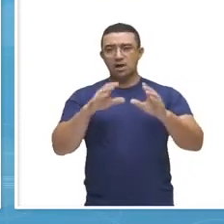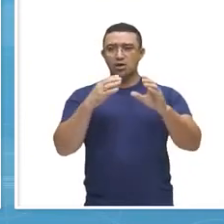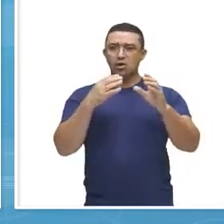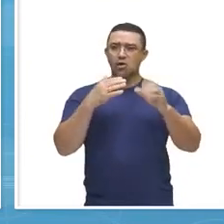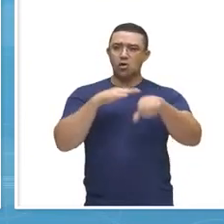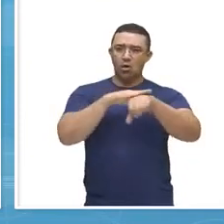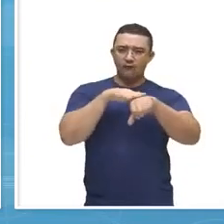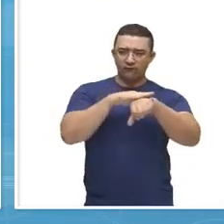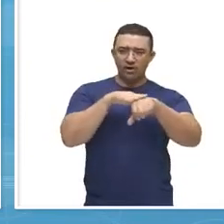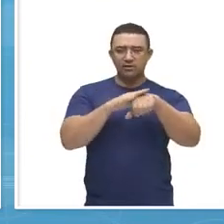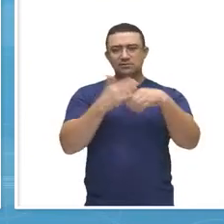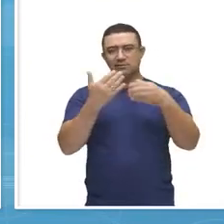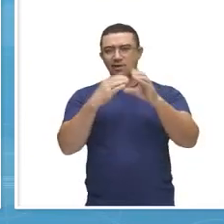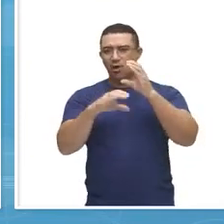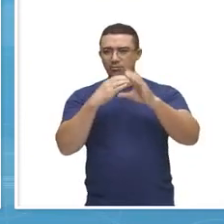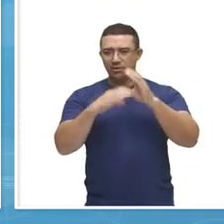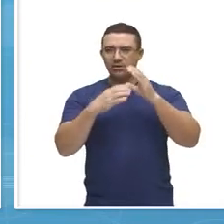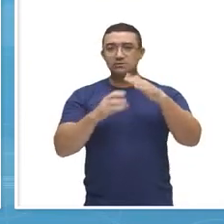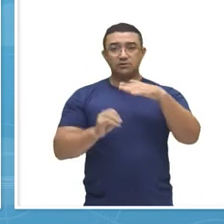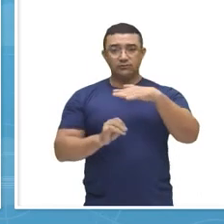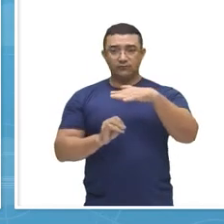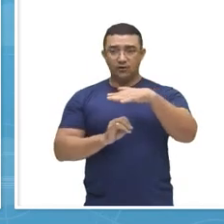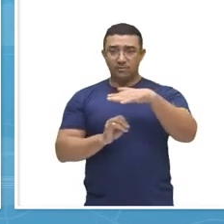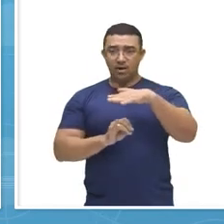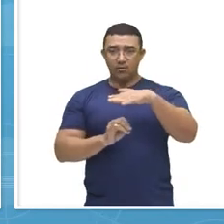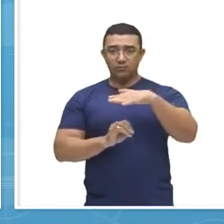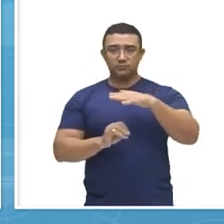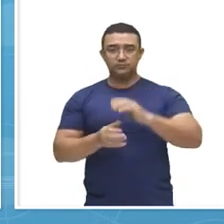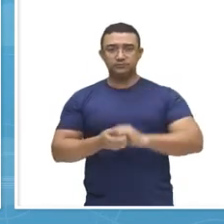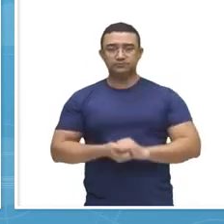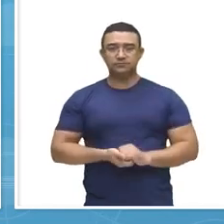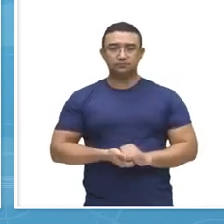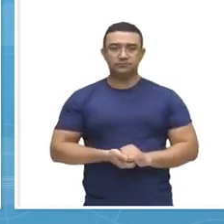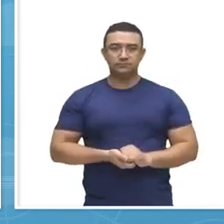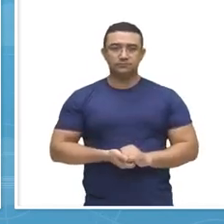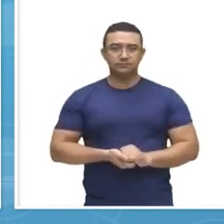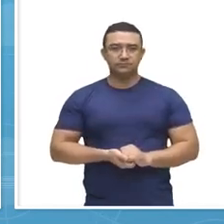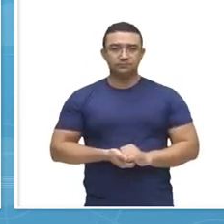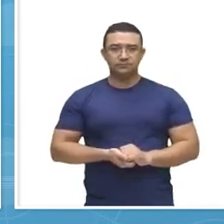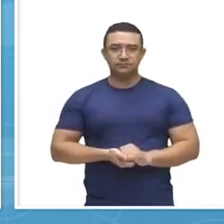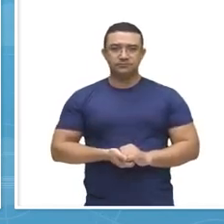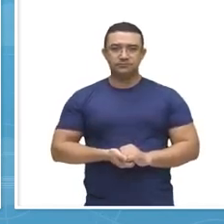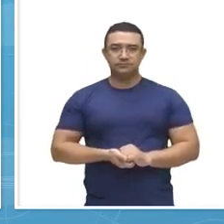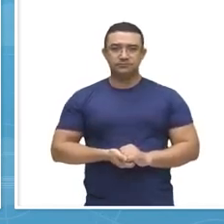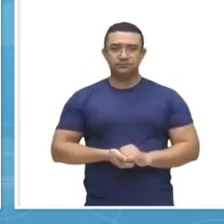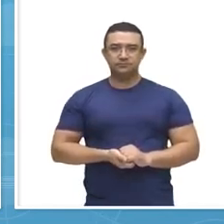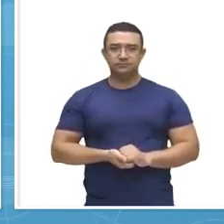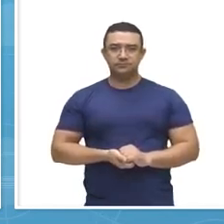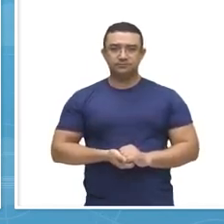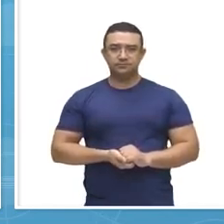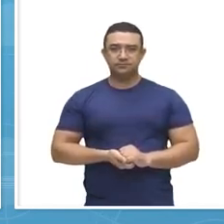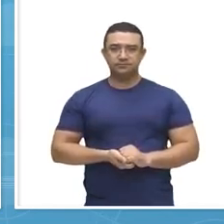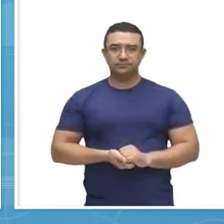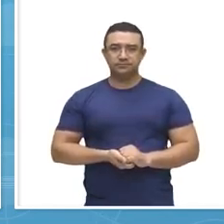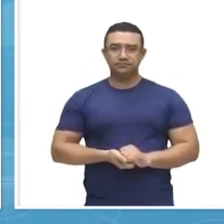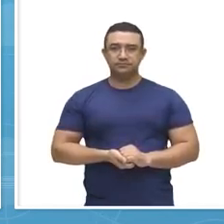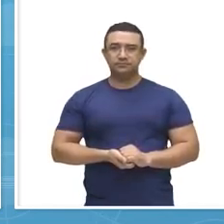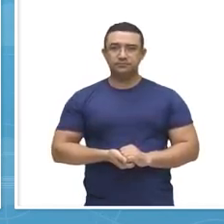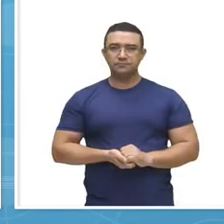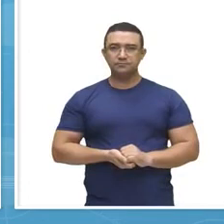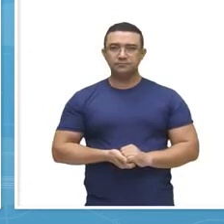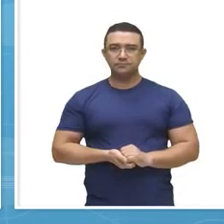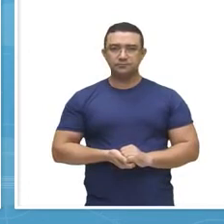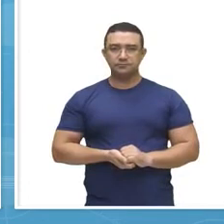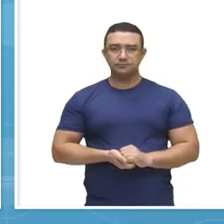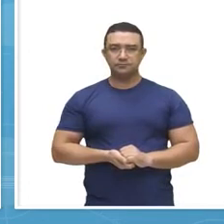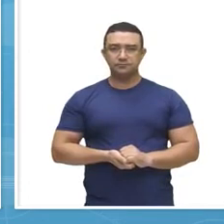utilizar qualquer uma delas. Então, eu utilizo does not or doesn't somente com he, she e it.